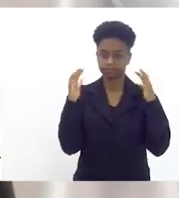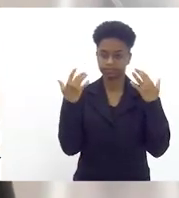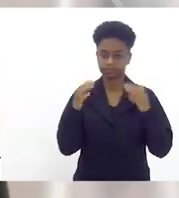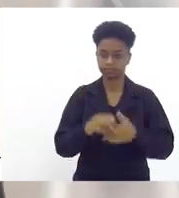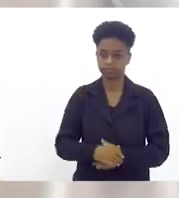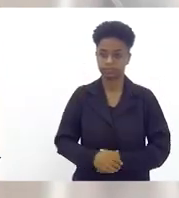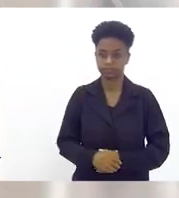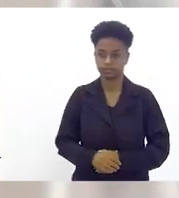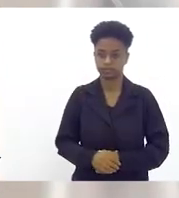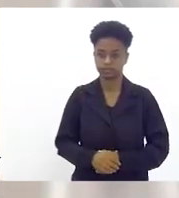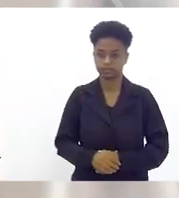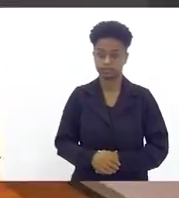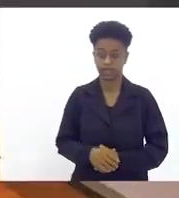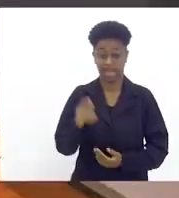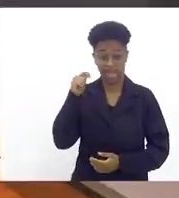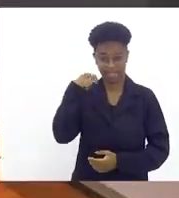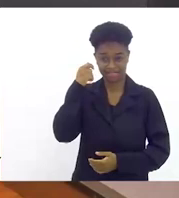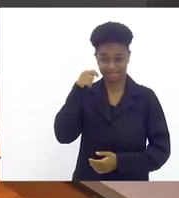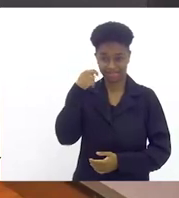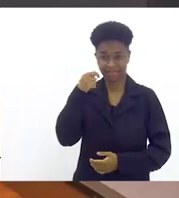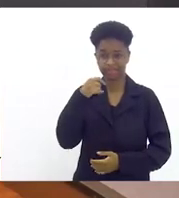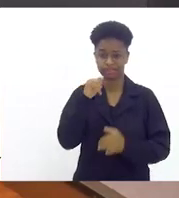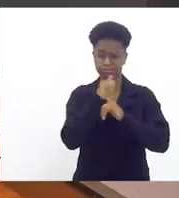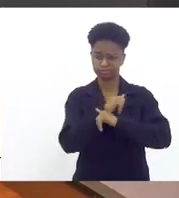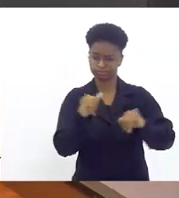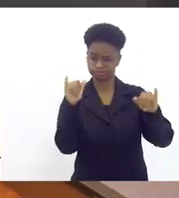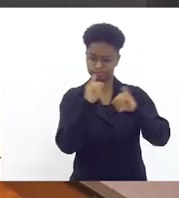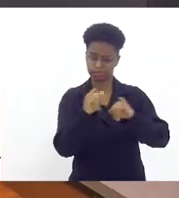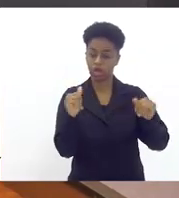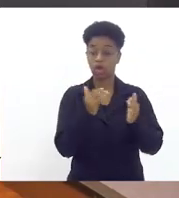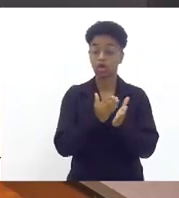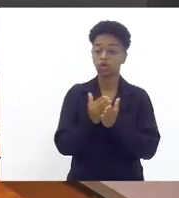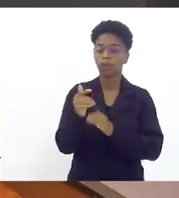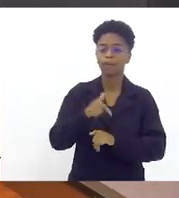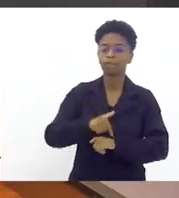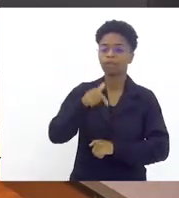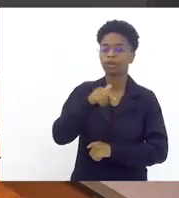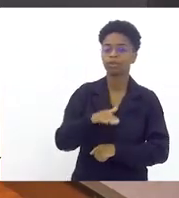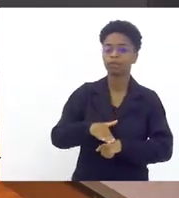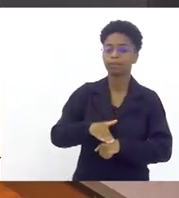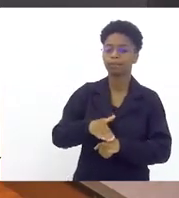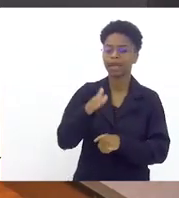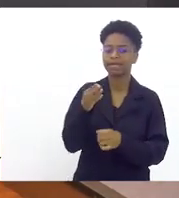A atriz que está bombando, a Wescla protagonizou talvez um dos momentos mais